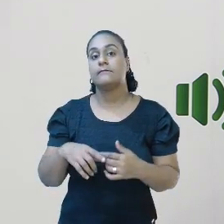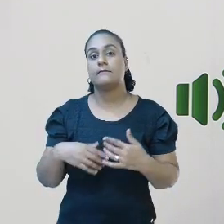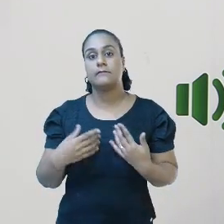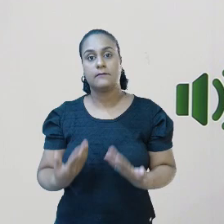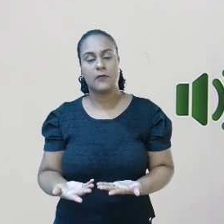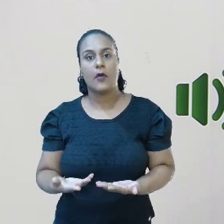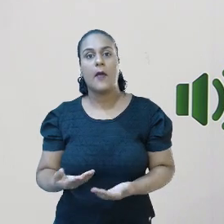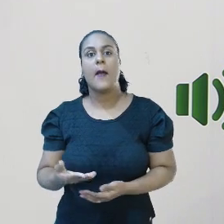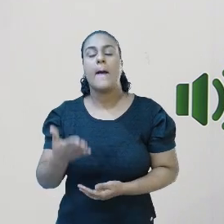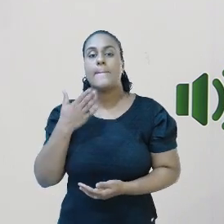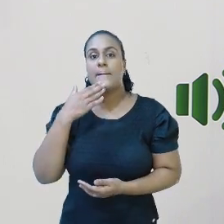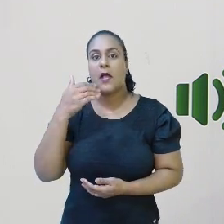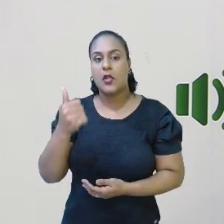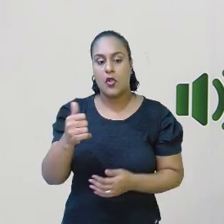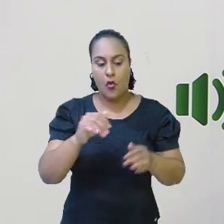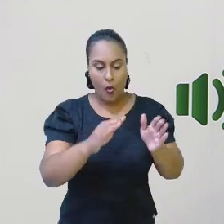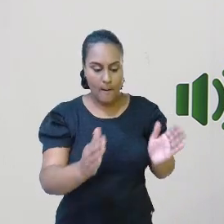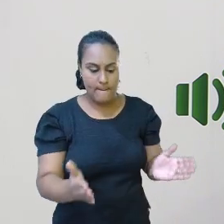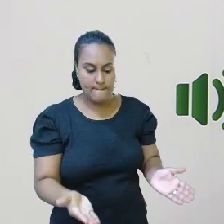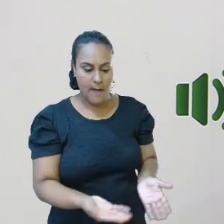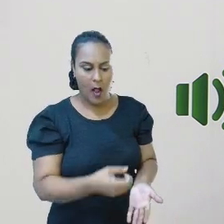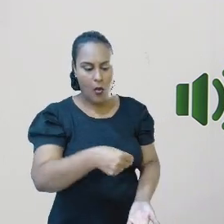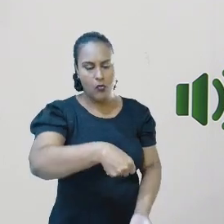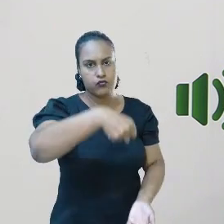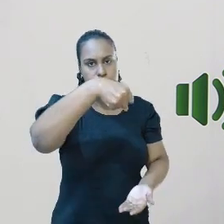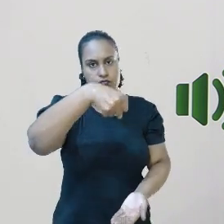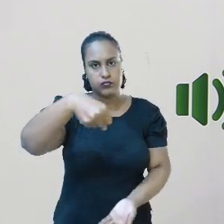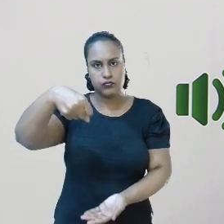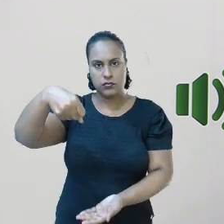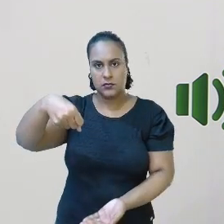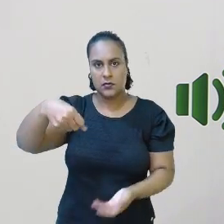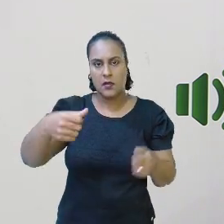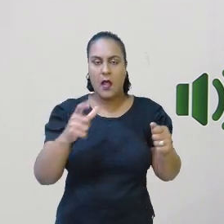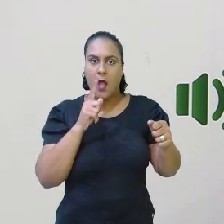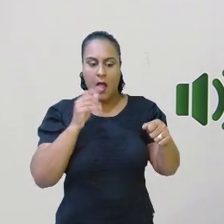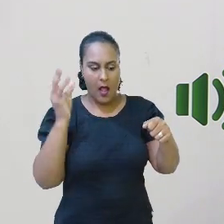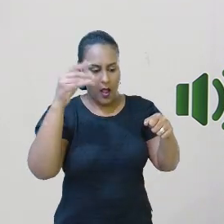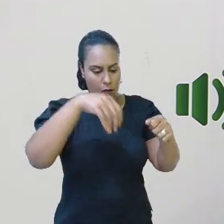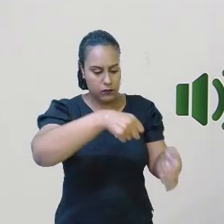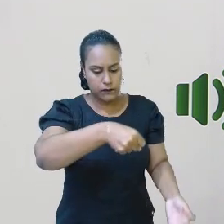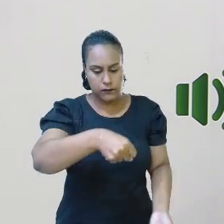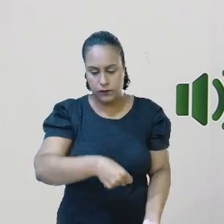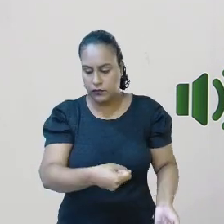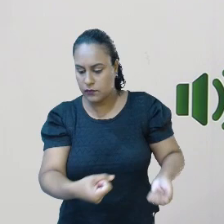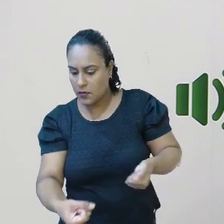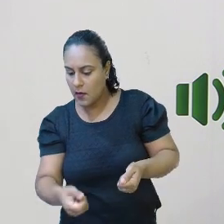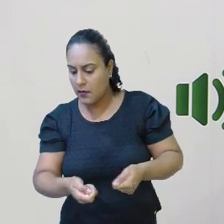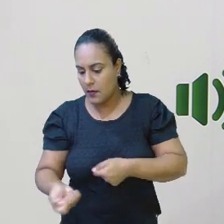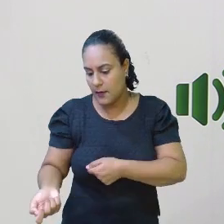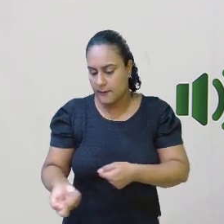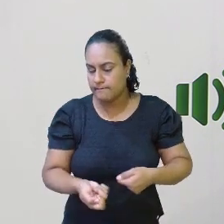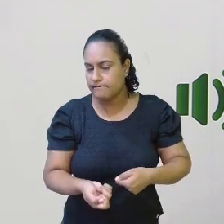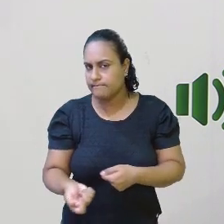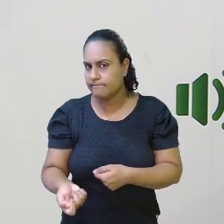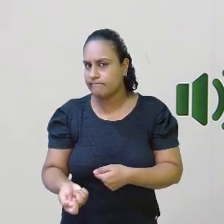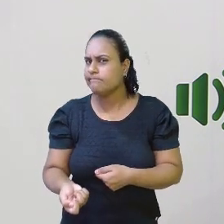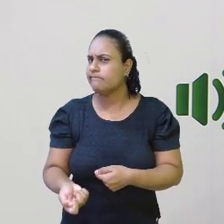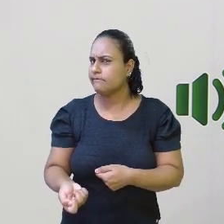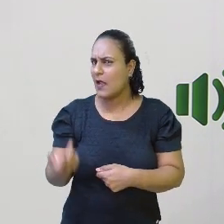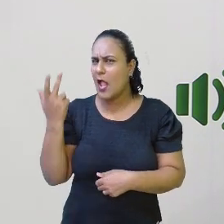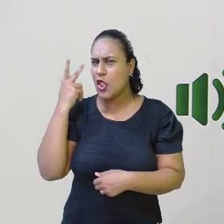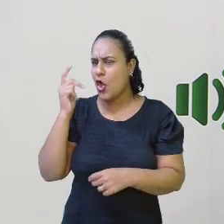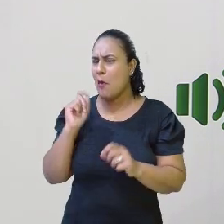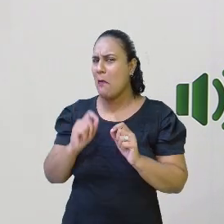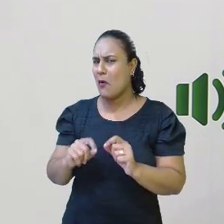você utilize baldes. Você coloca o balde ali com a água e vai lavando. Mas o que acontece? O que é que a gente vê algumas vezes? O que é comum algumas